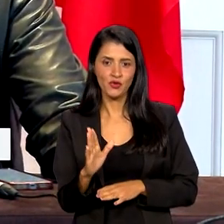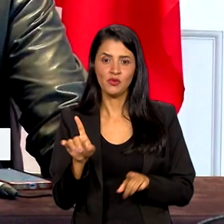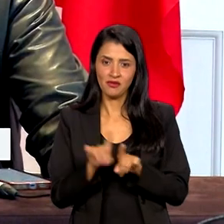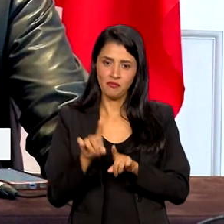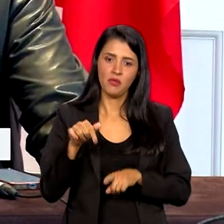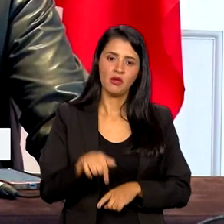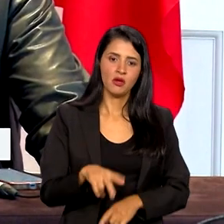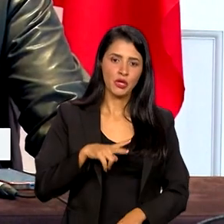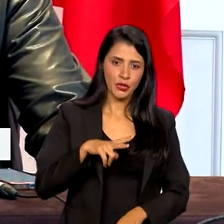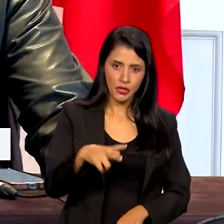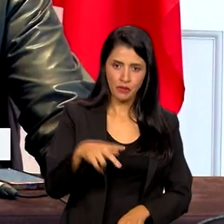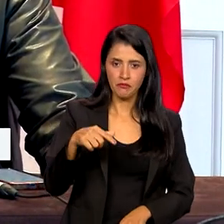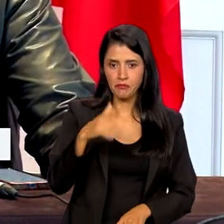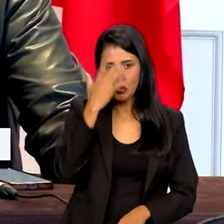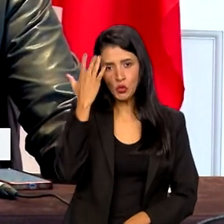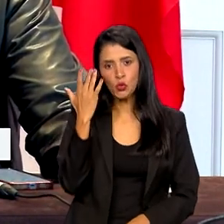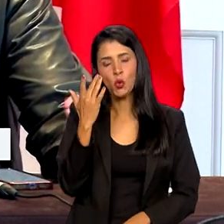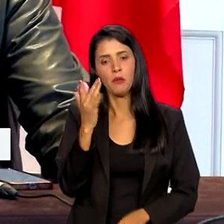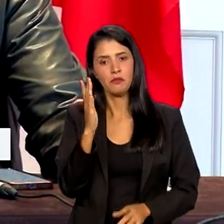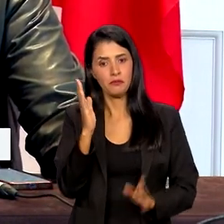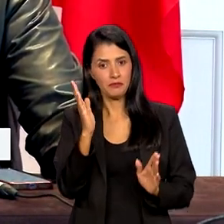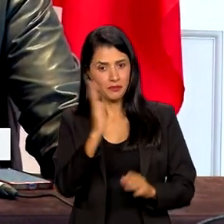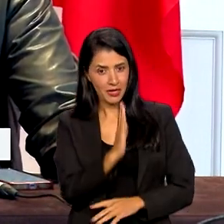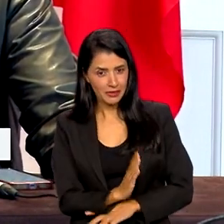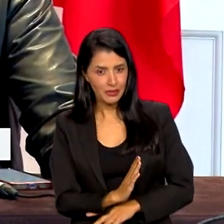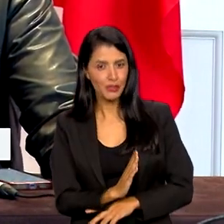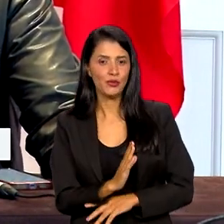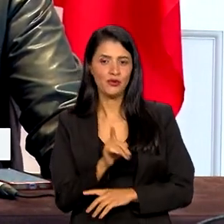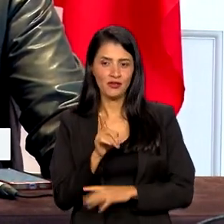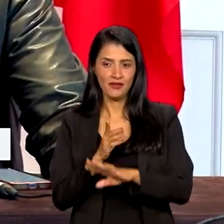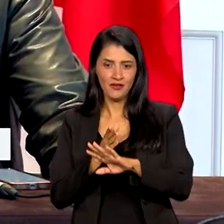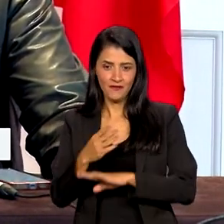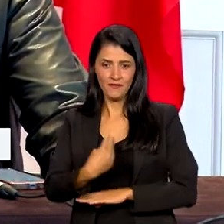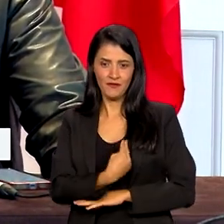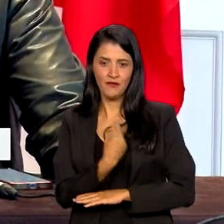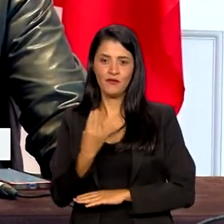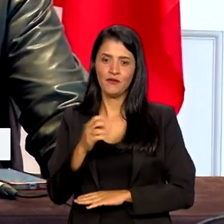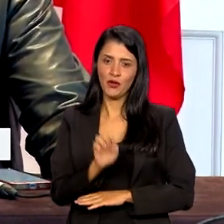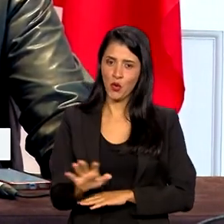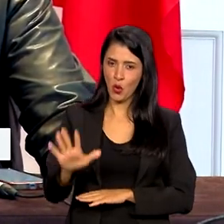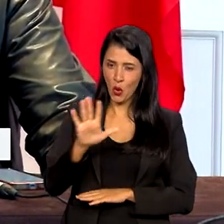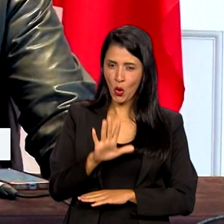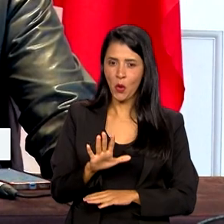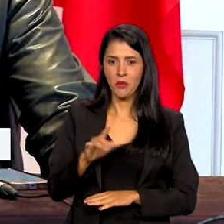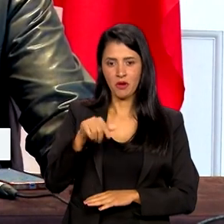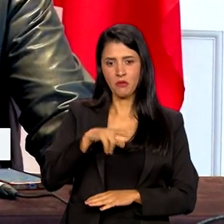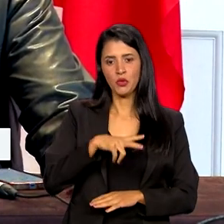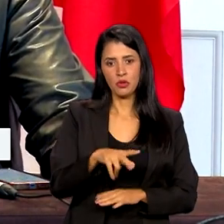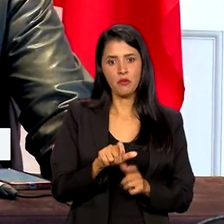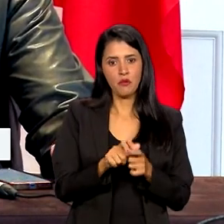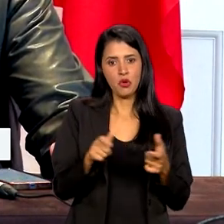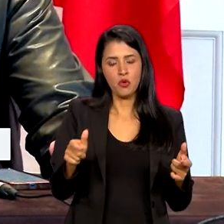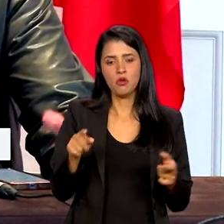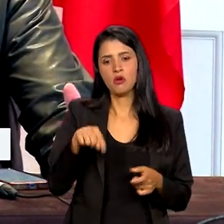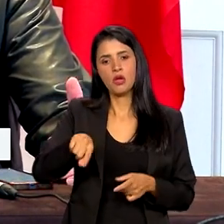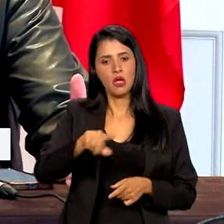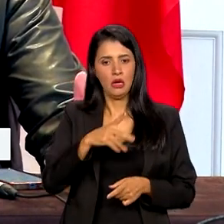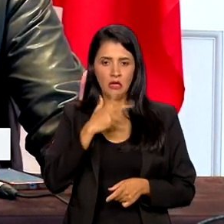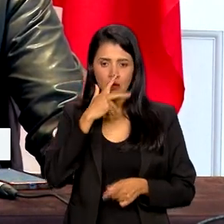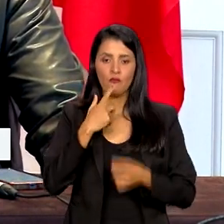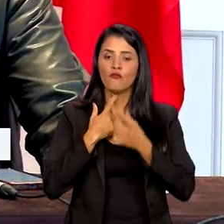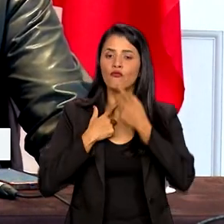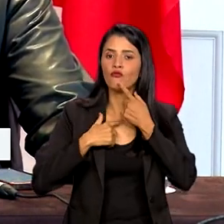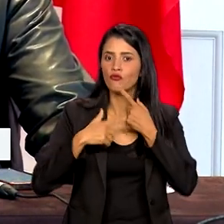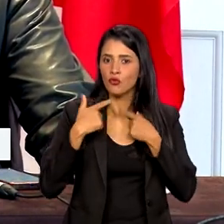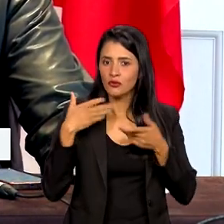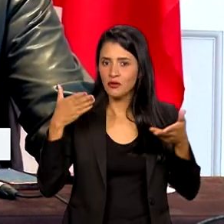que vivem aqui na Europa, em especial em Portugal, que era a maioria, estão muito com muita vontade